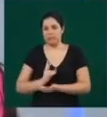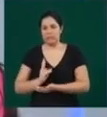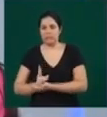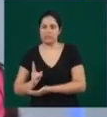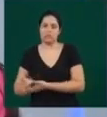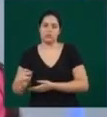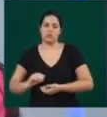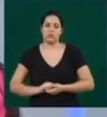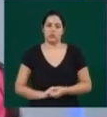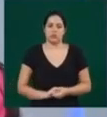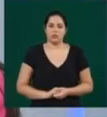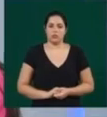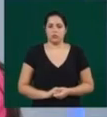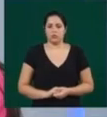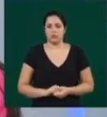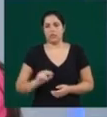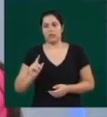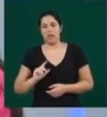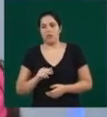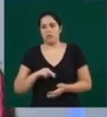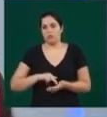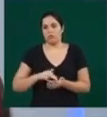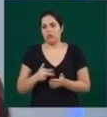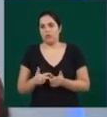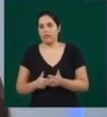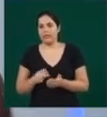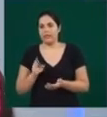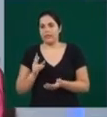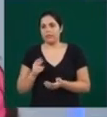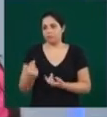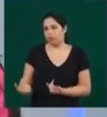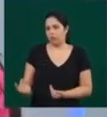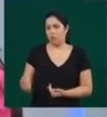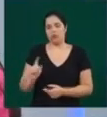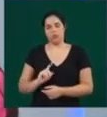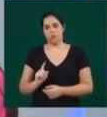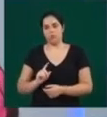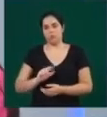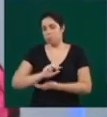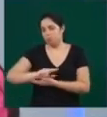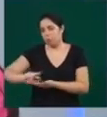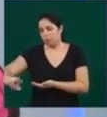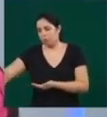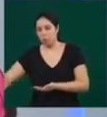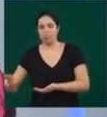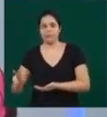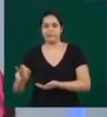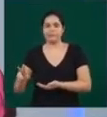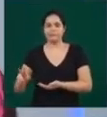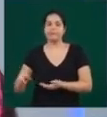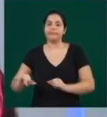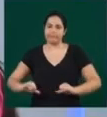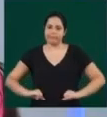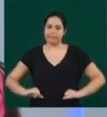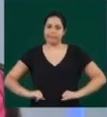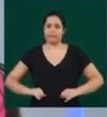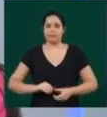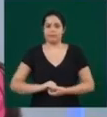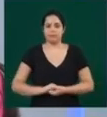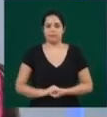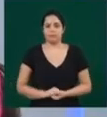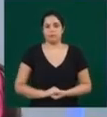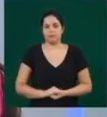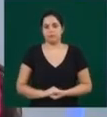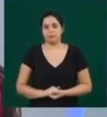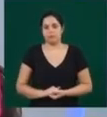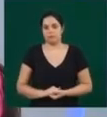Não necessariamente a mesma situação, mas várias situações, mas que configurem uma habitualidade para